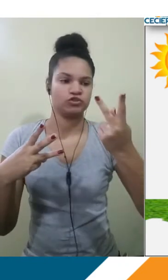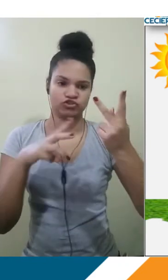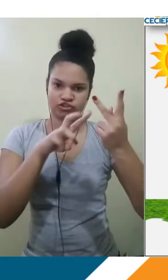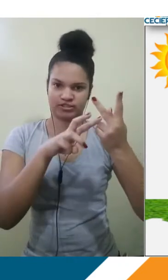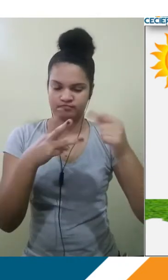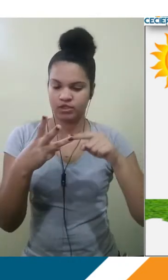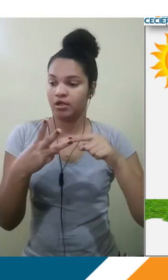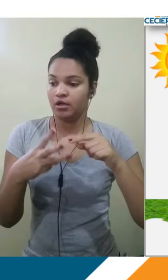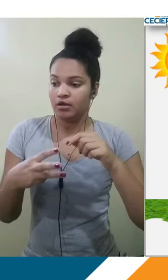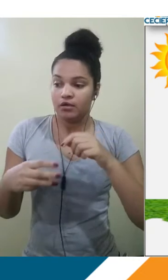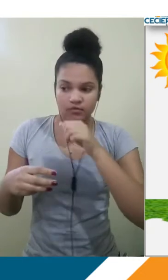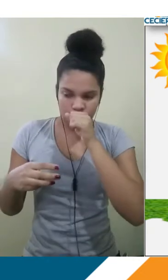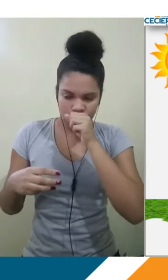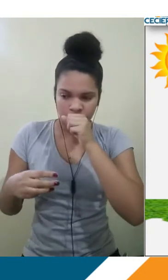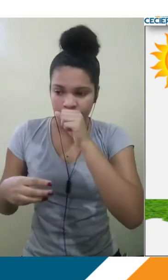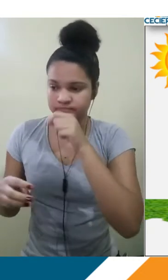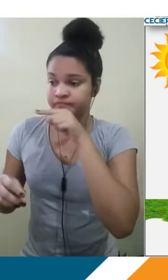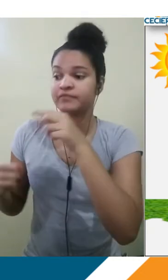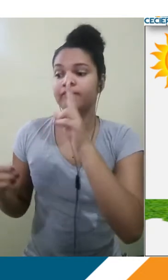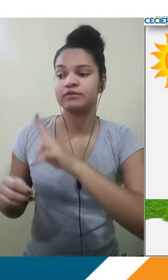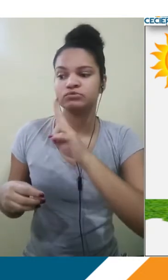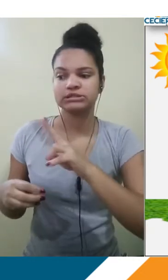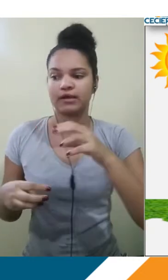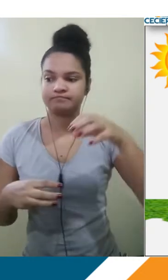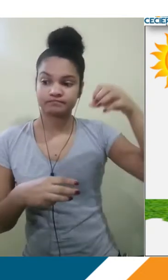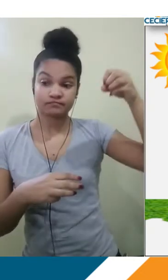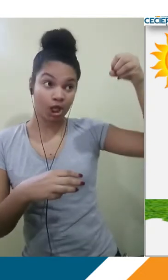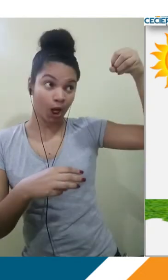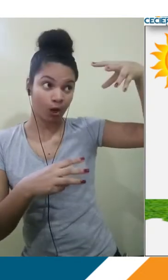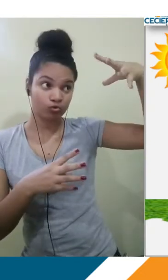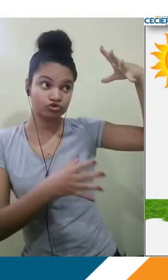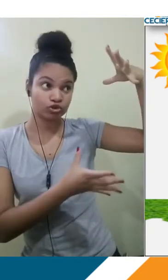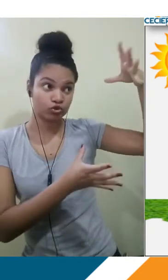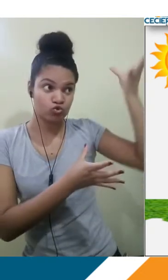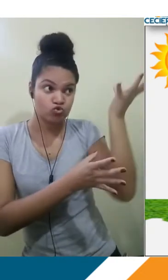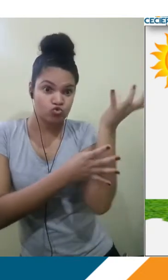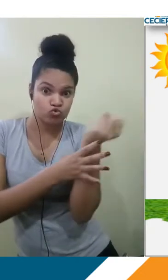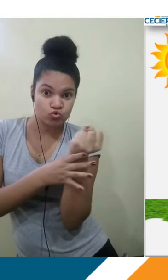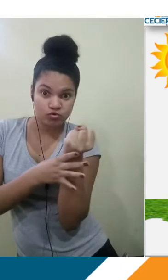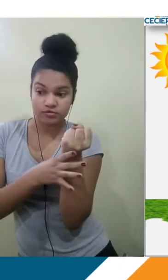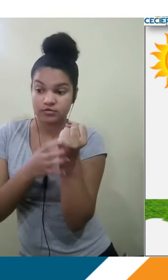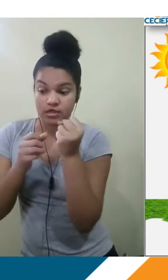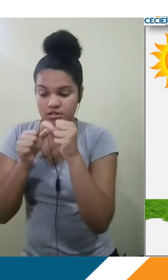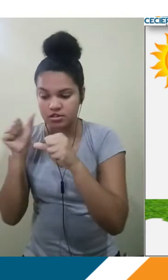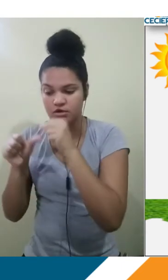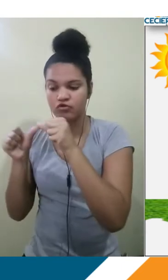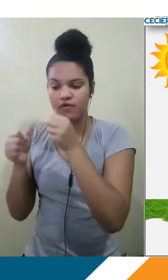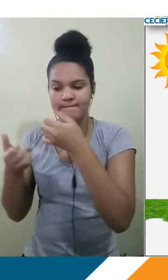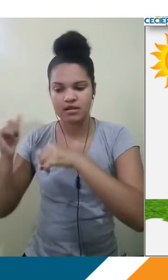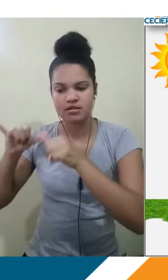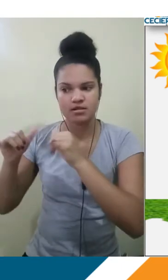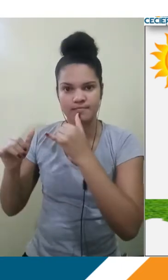para construir matéria orgânica a partir de matéria inorgânica, como CO2 e água. Usando